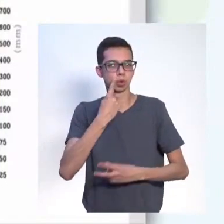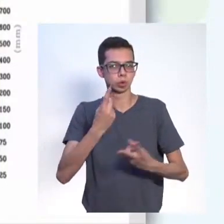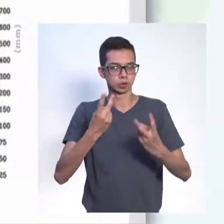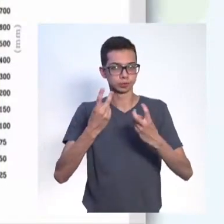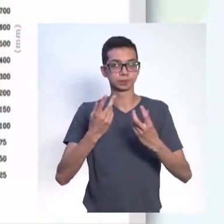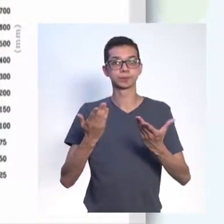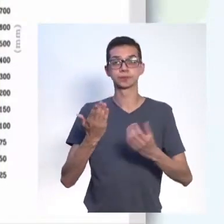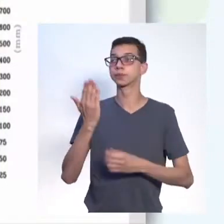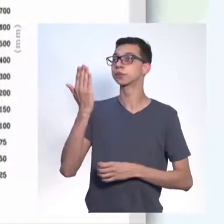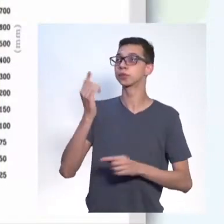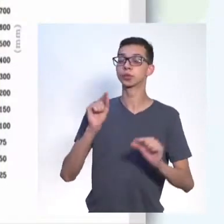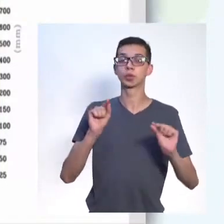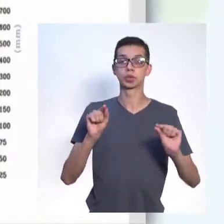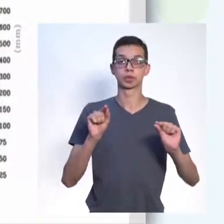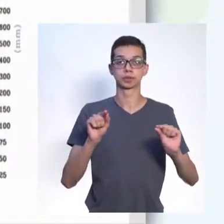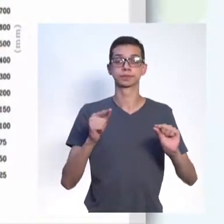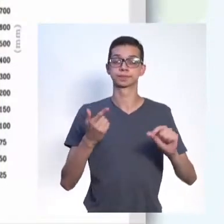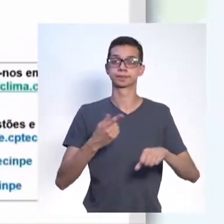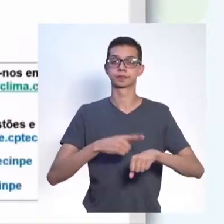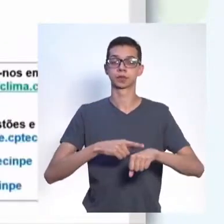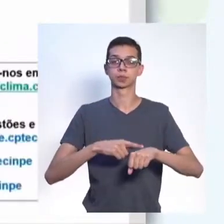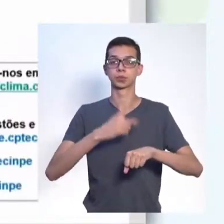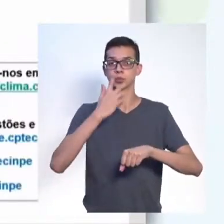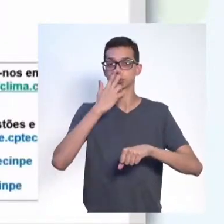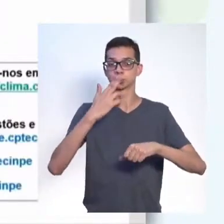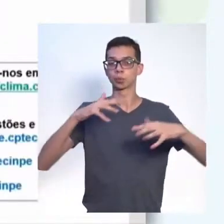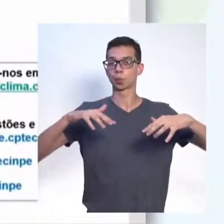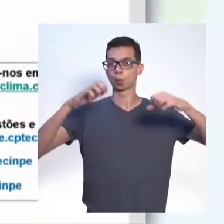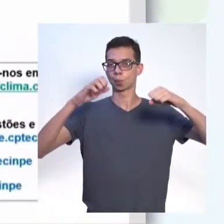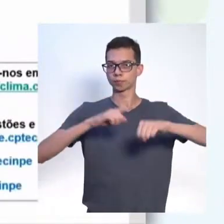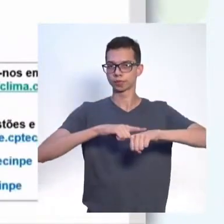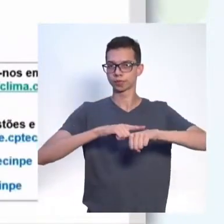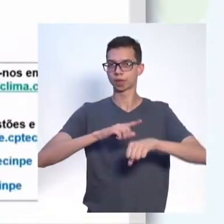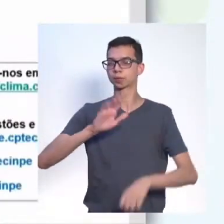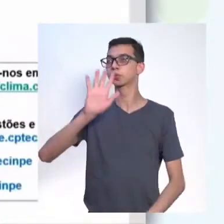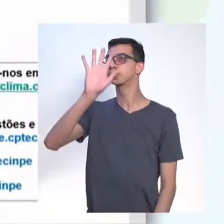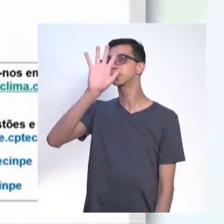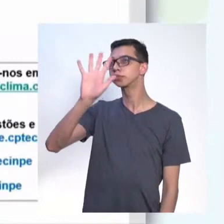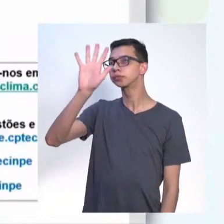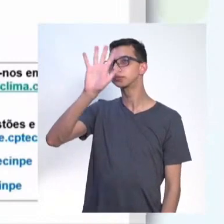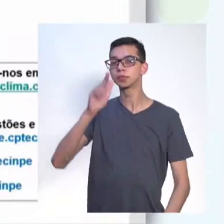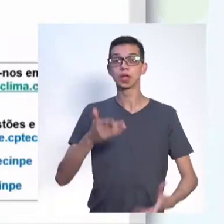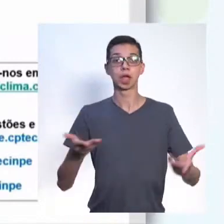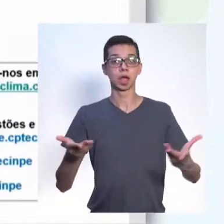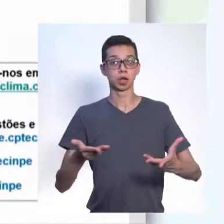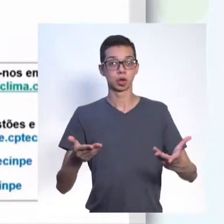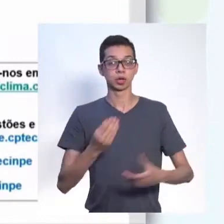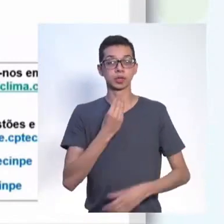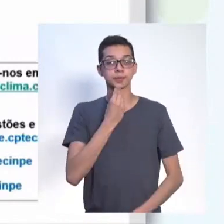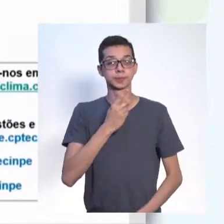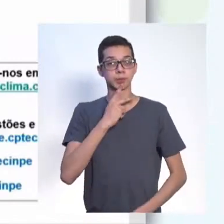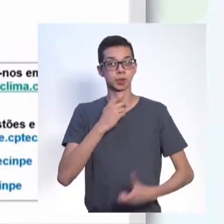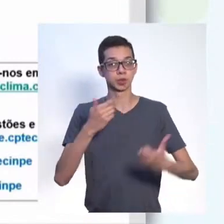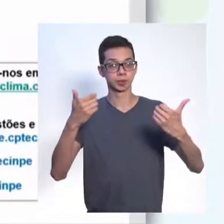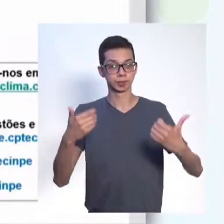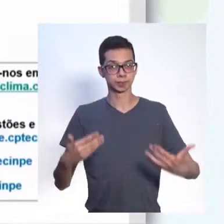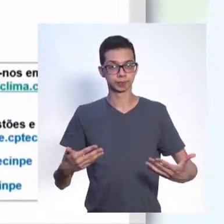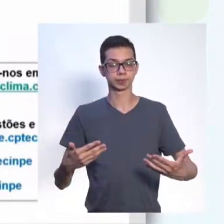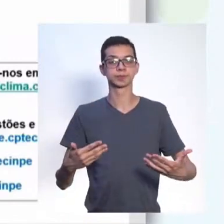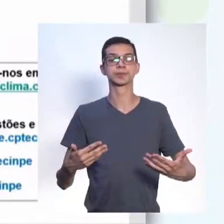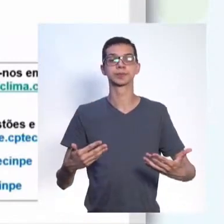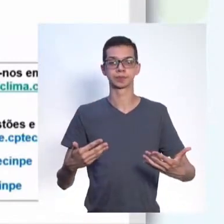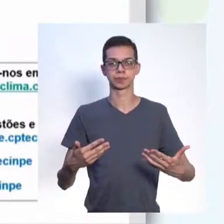um período de estiagem em todo esse setor. E agora passando para a previsão probabilística de precipitação, que foi realizada